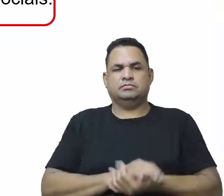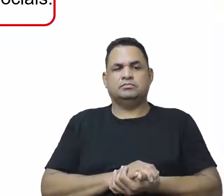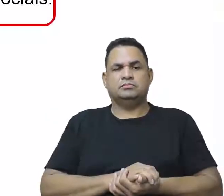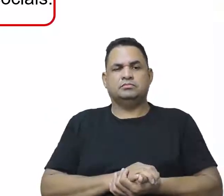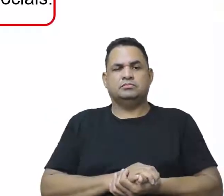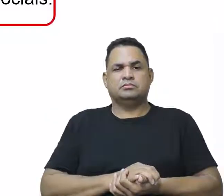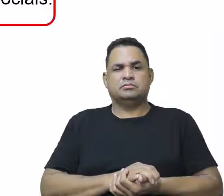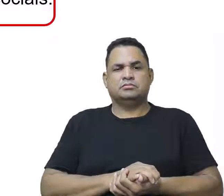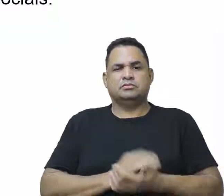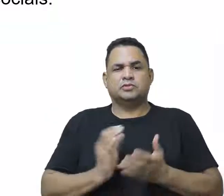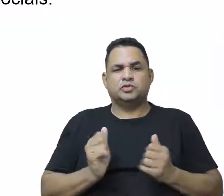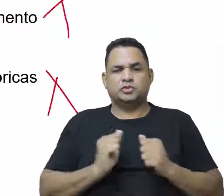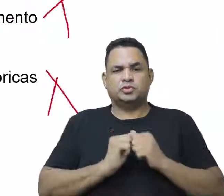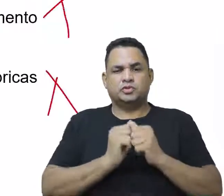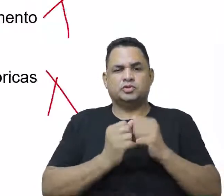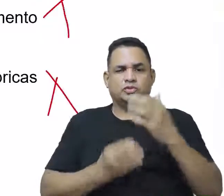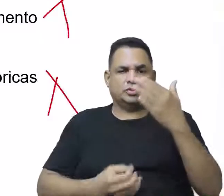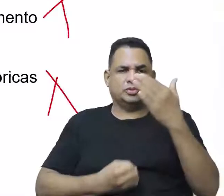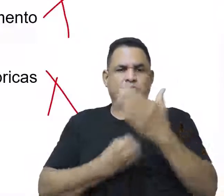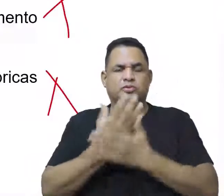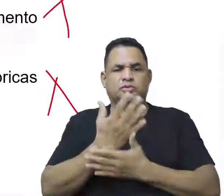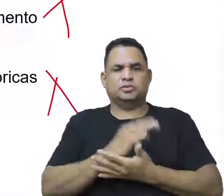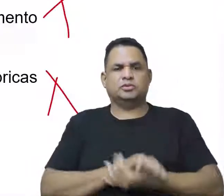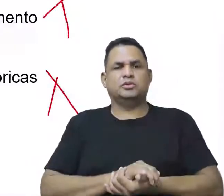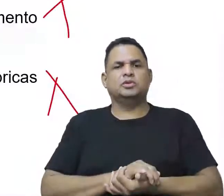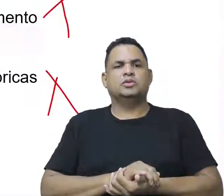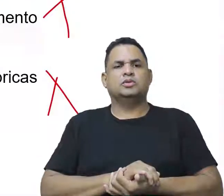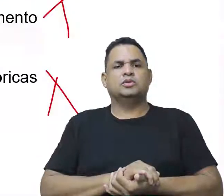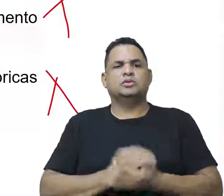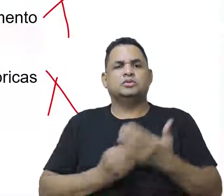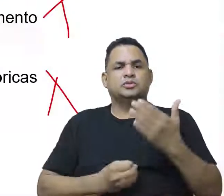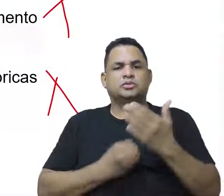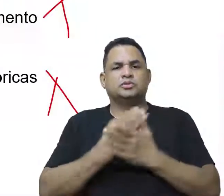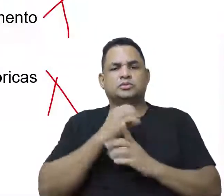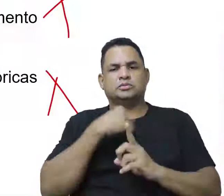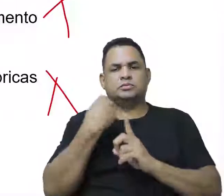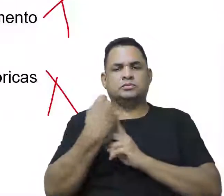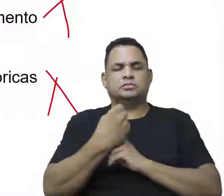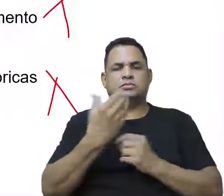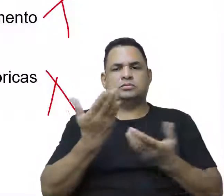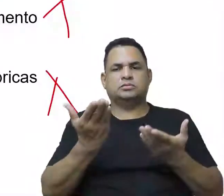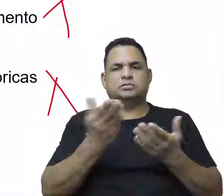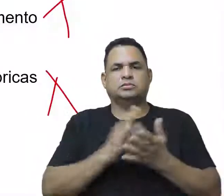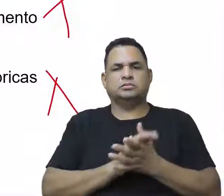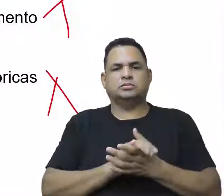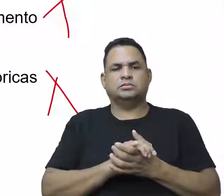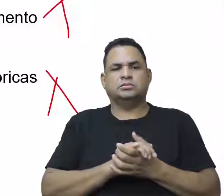ocorreram, junto com o nascimento, né? Aqui, ó. Com o surgimento da sociologia